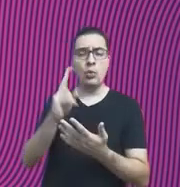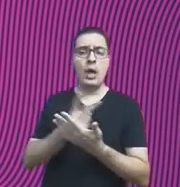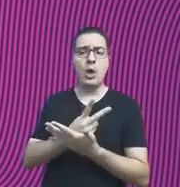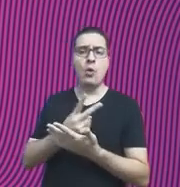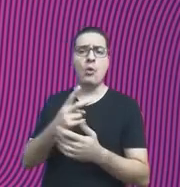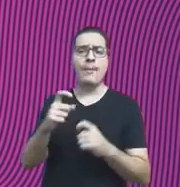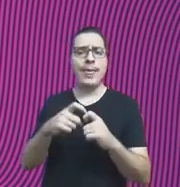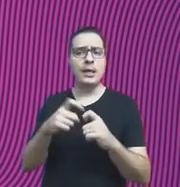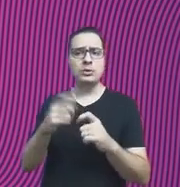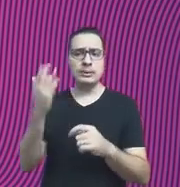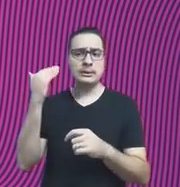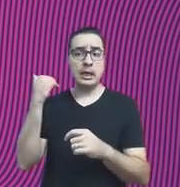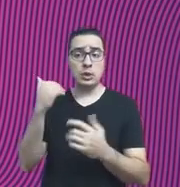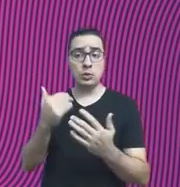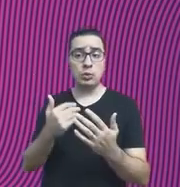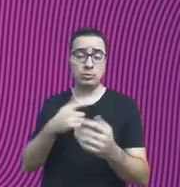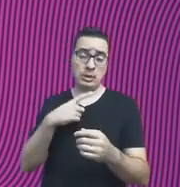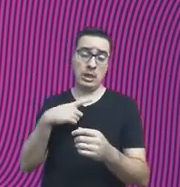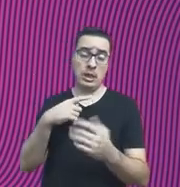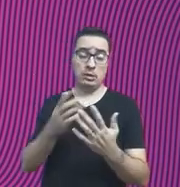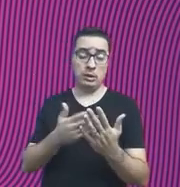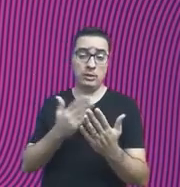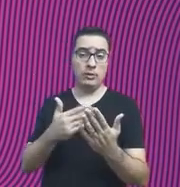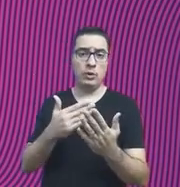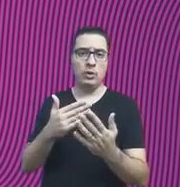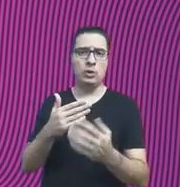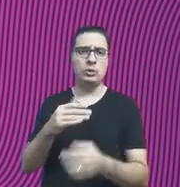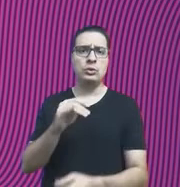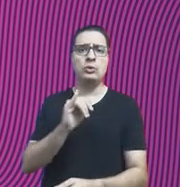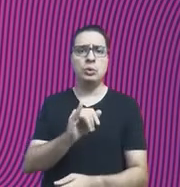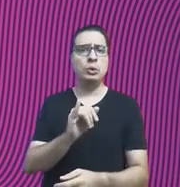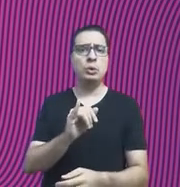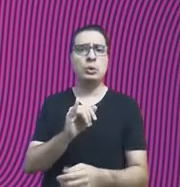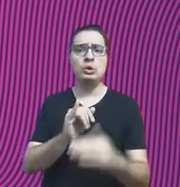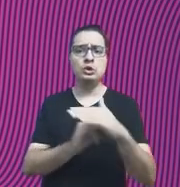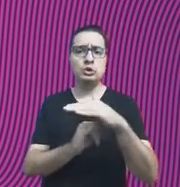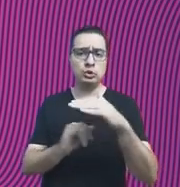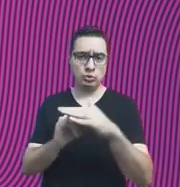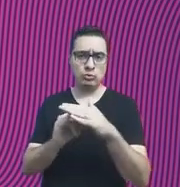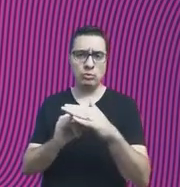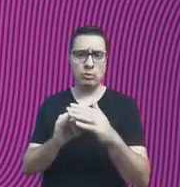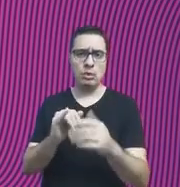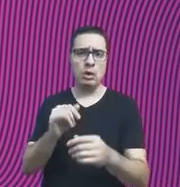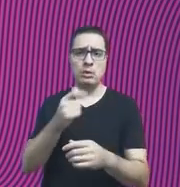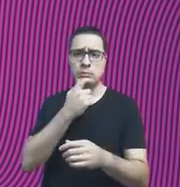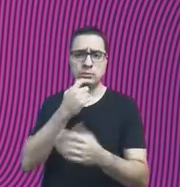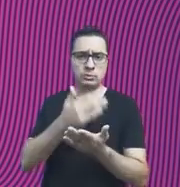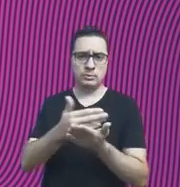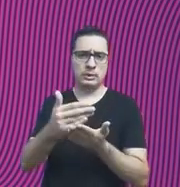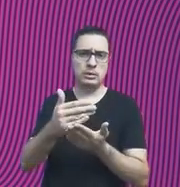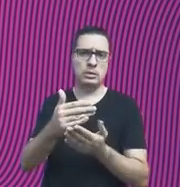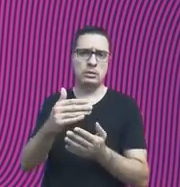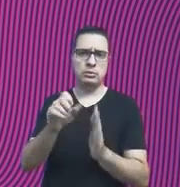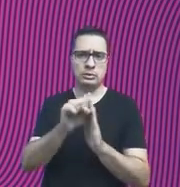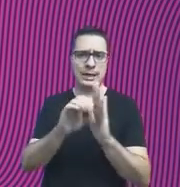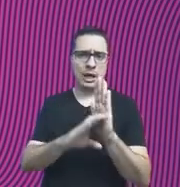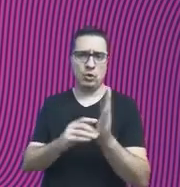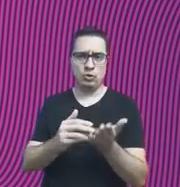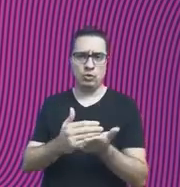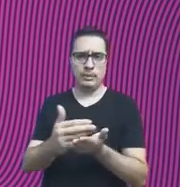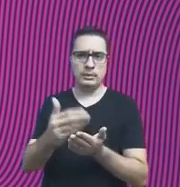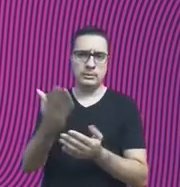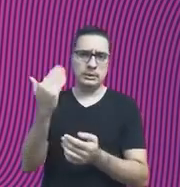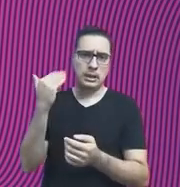na publicação do Institute of Medicine no comecinho do século, né, o trabalho de 99, publicado em